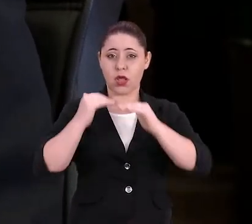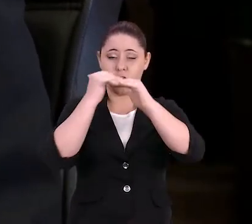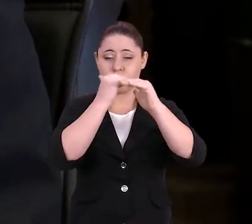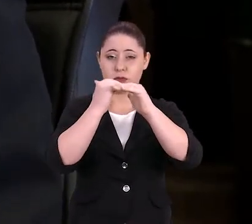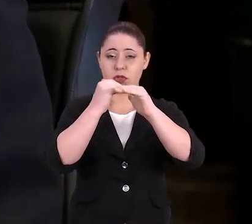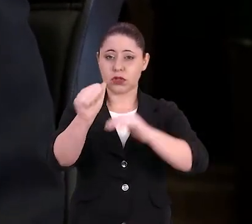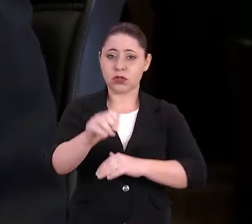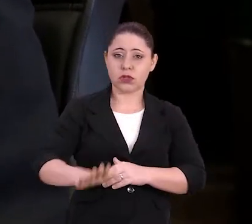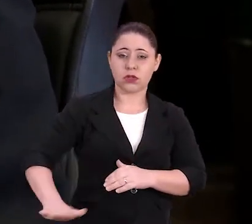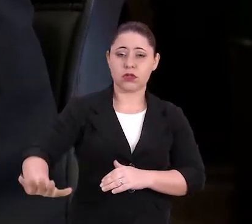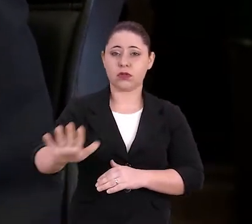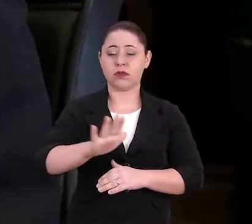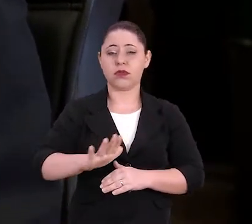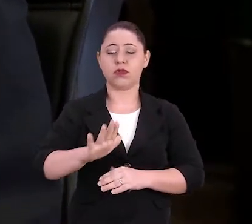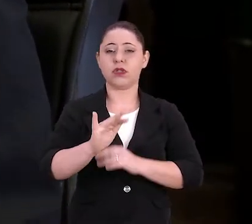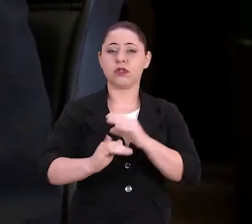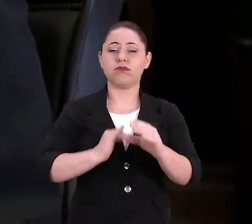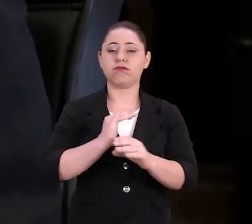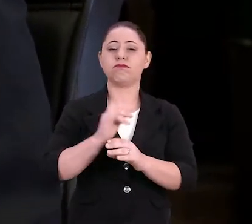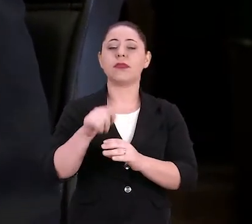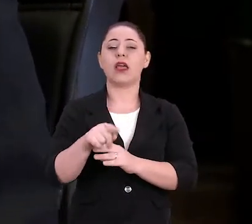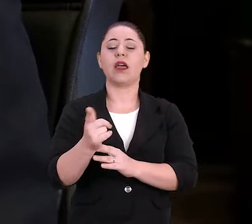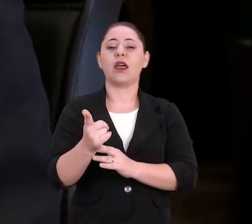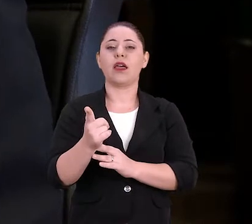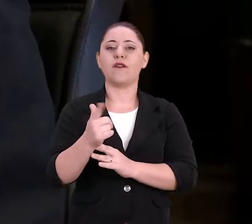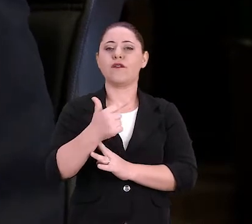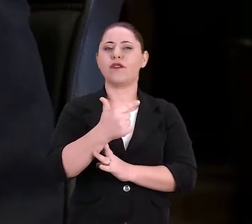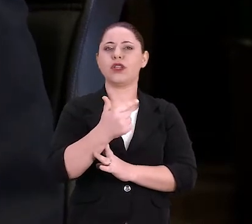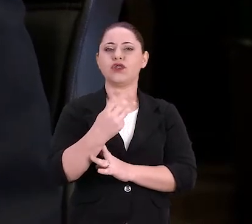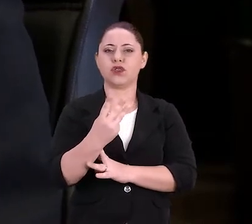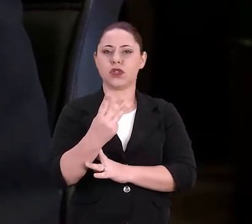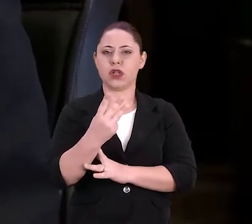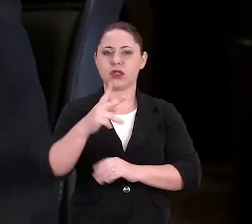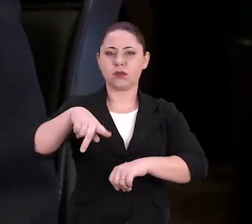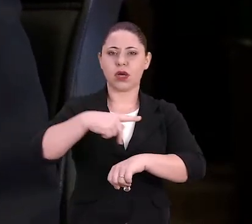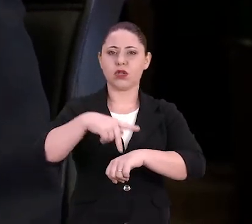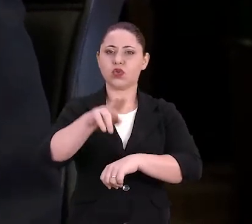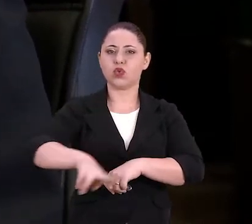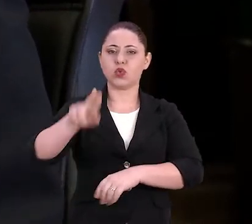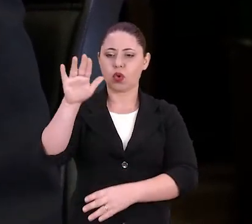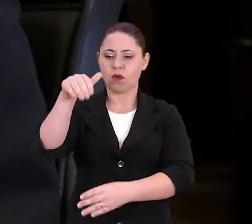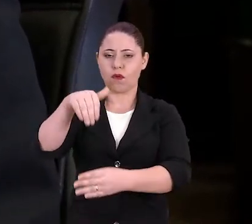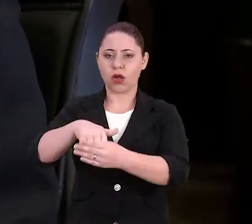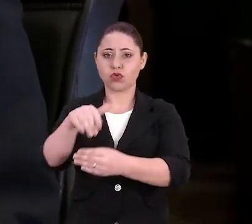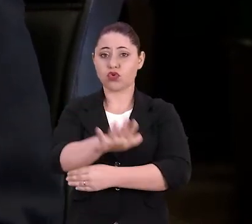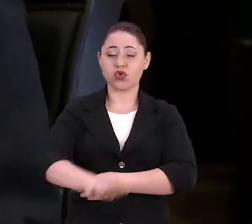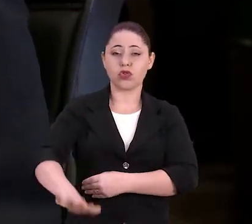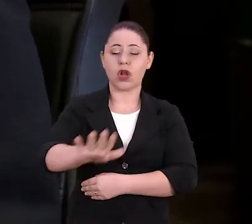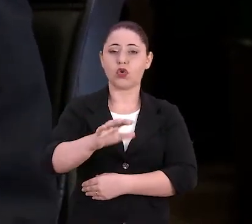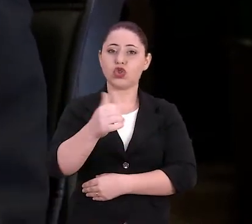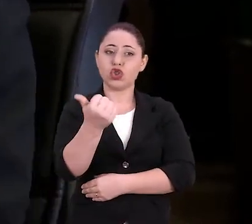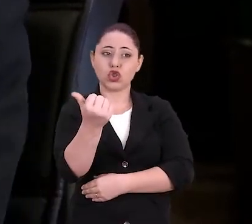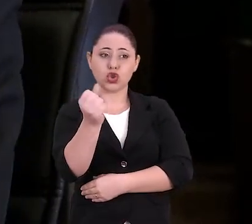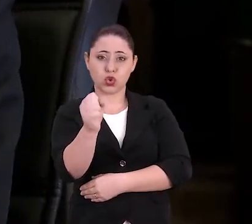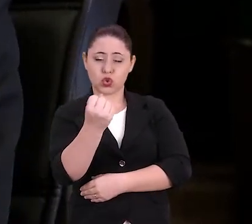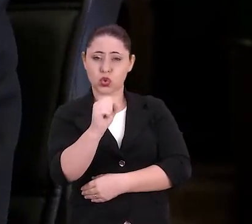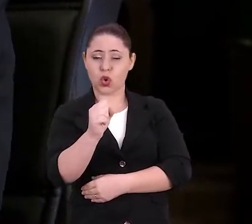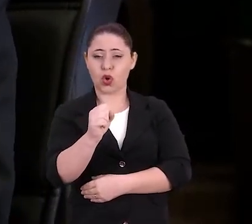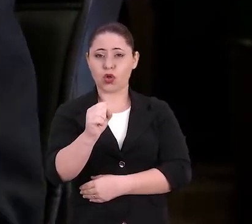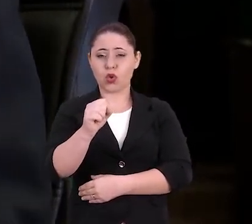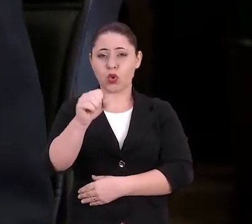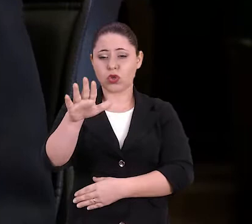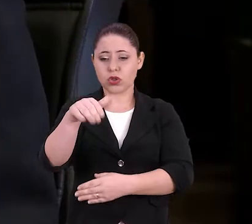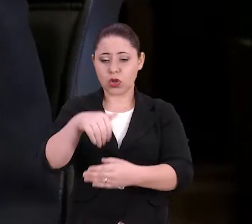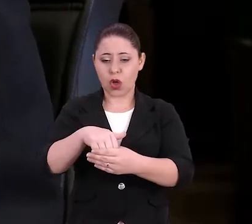Assistência Social, o IDEA International, 23 países usam as urnas eletrônicas para as eleições gerais e outros 18 para